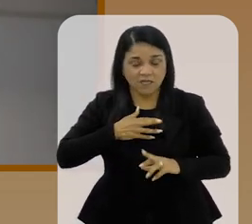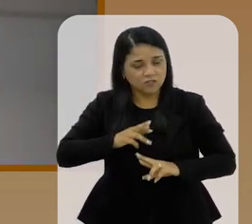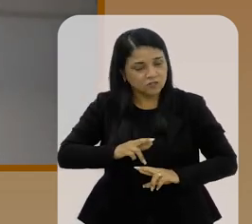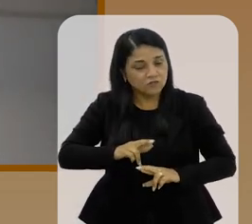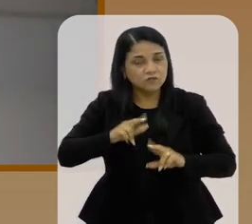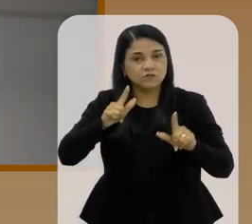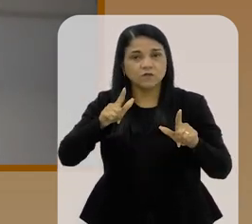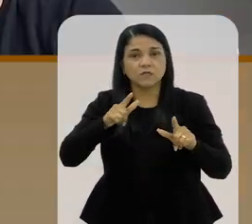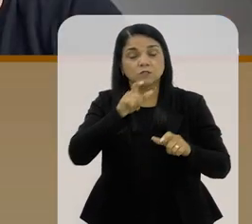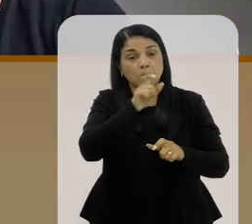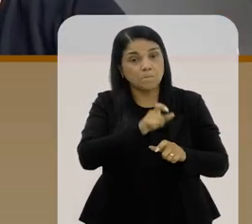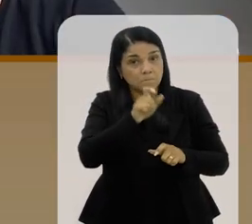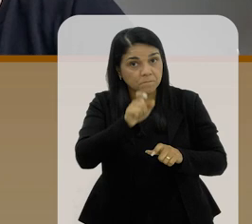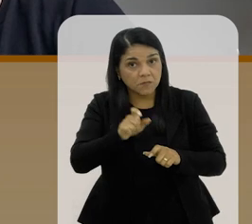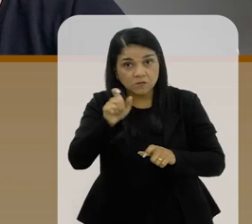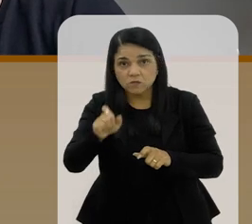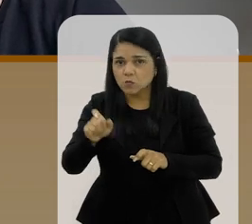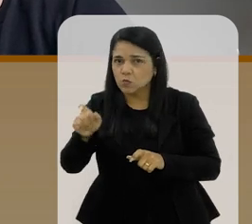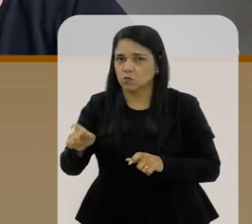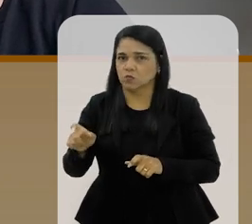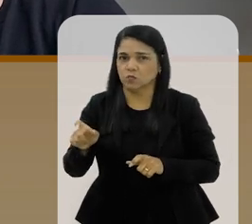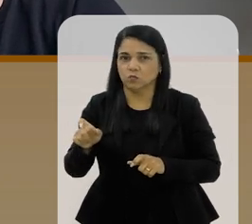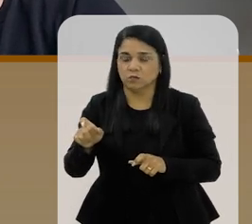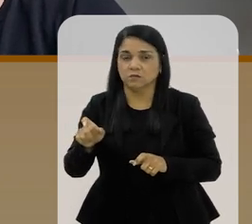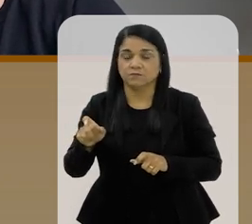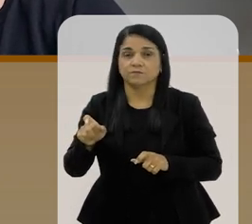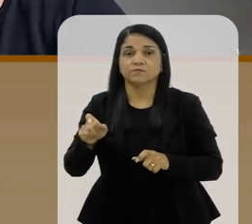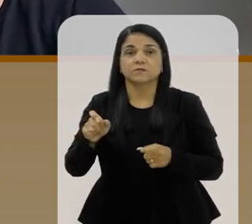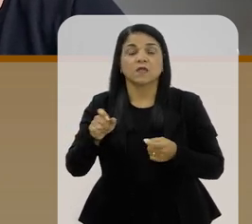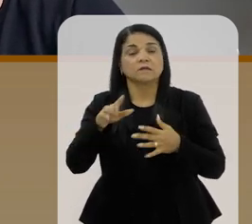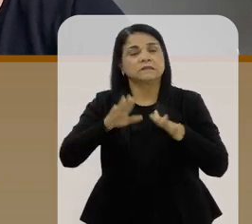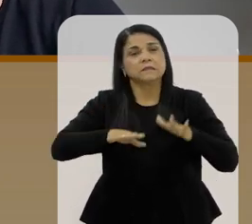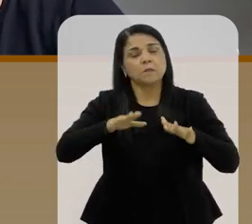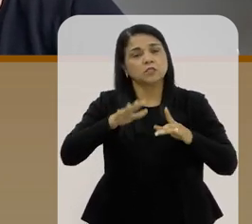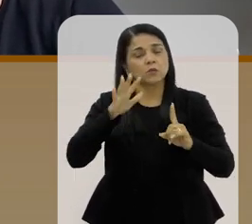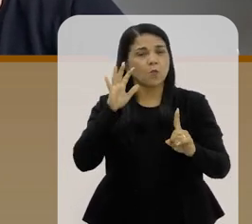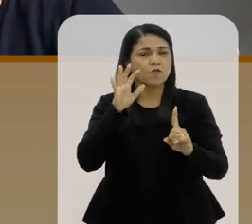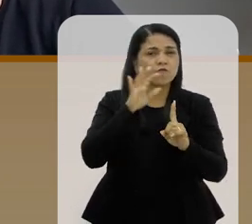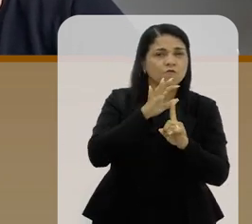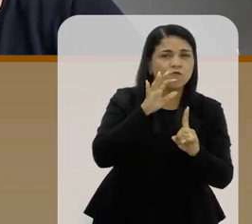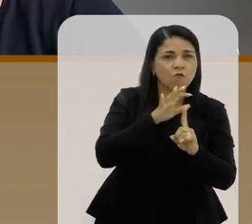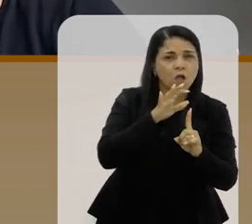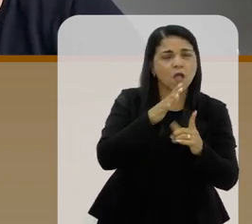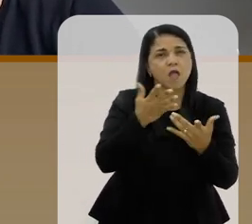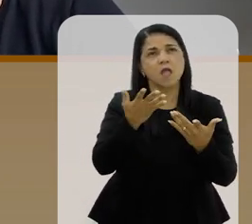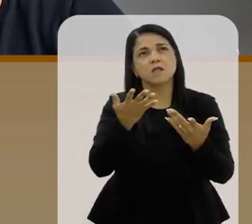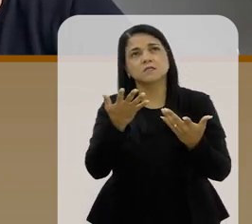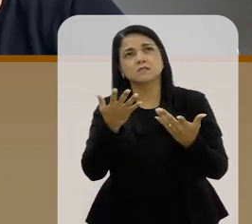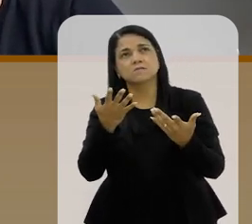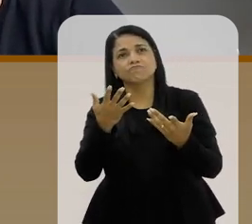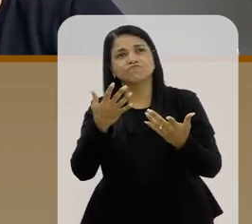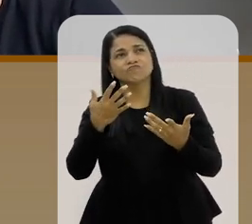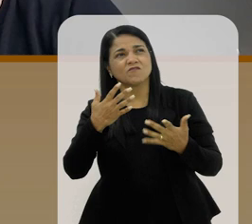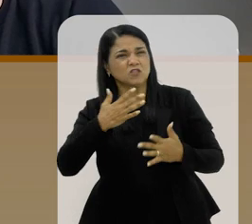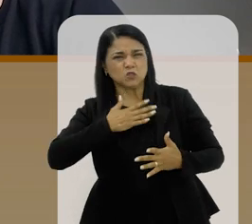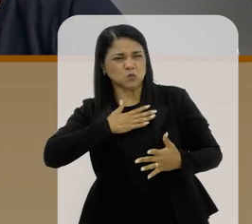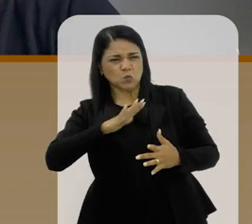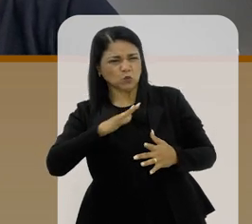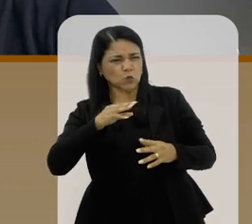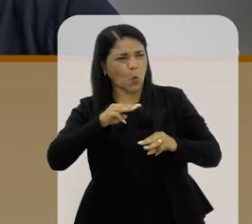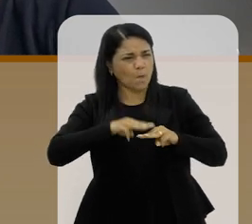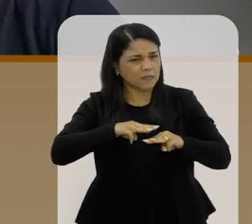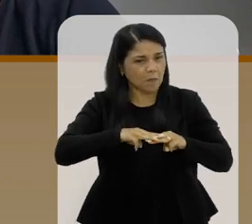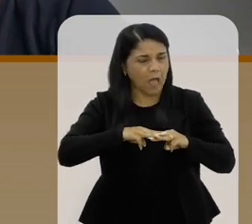matemática. Algumas pessoas, inclusive, pela maneira como foram expostas ou outras coisas, porém não ter gostado de cara e